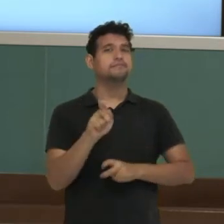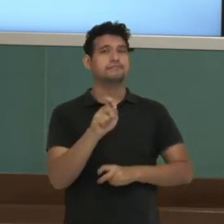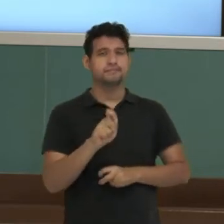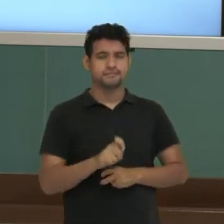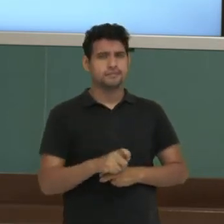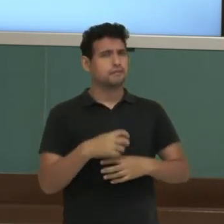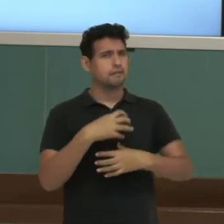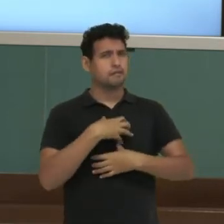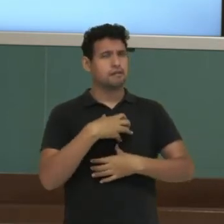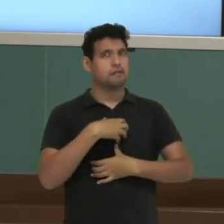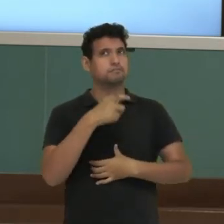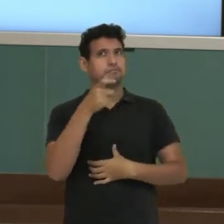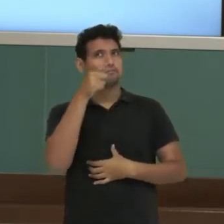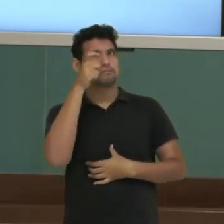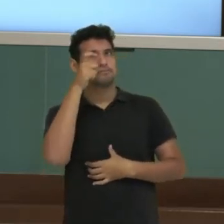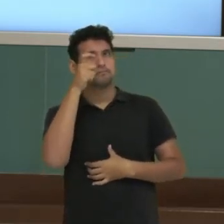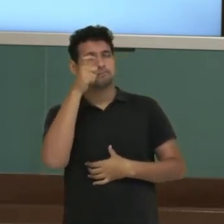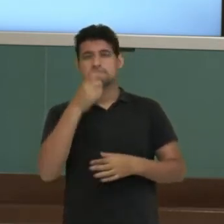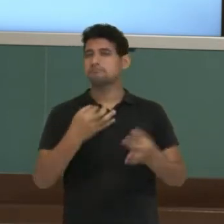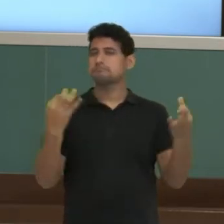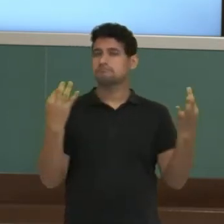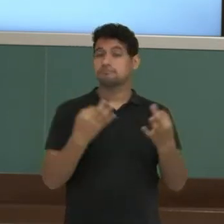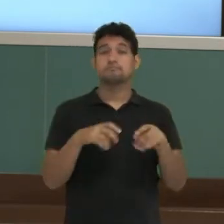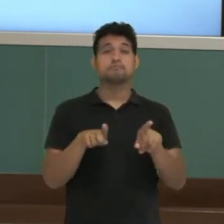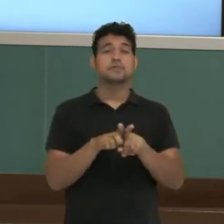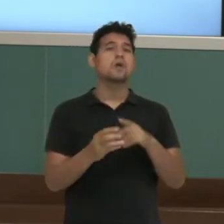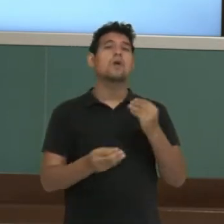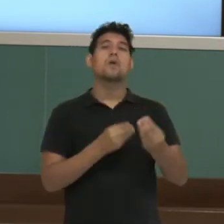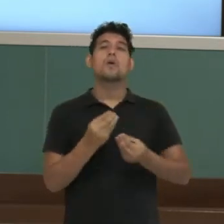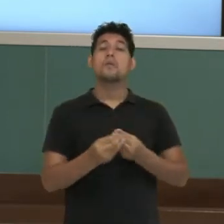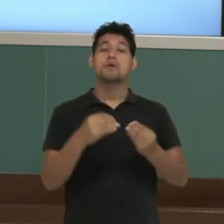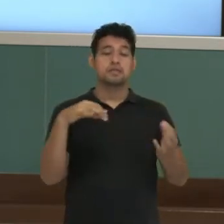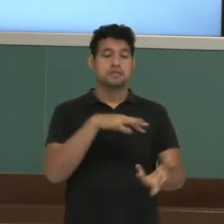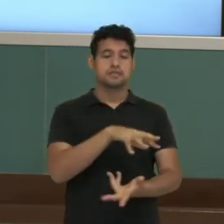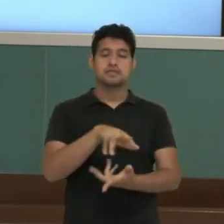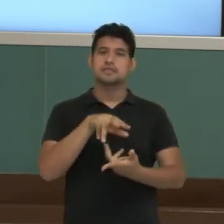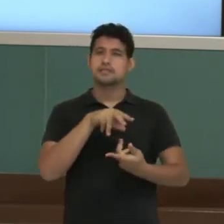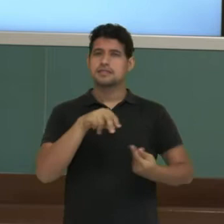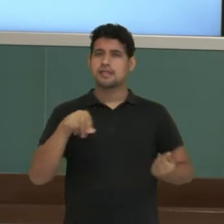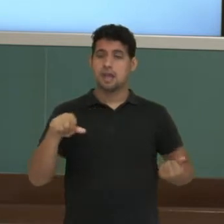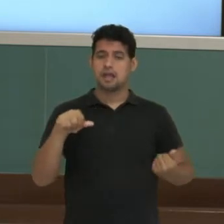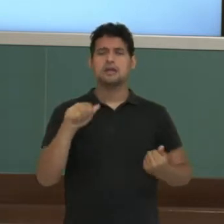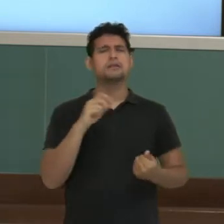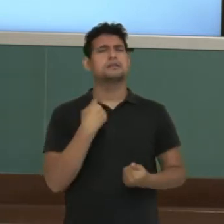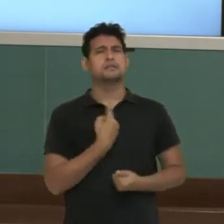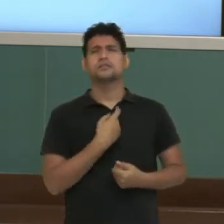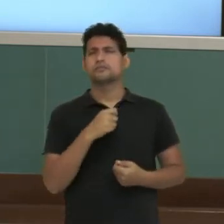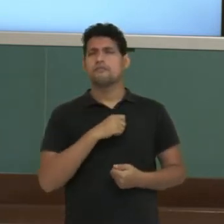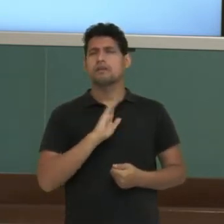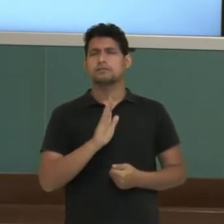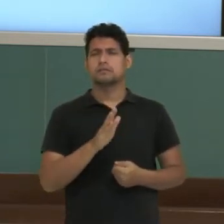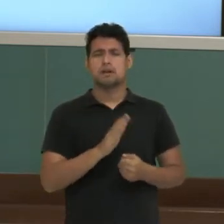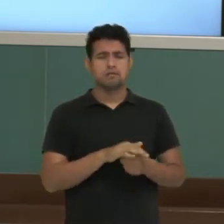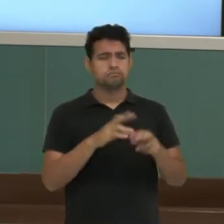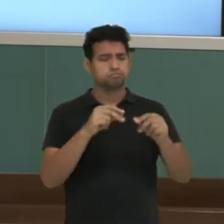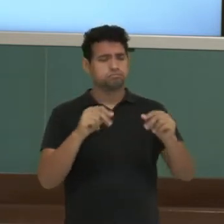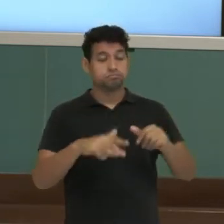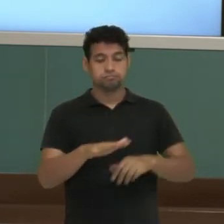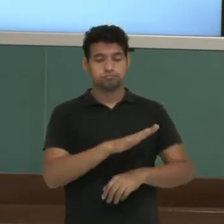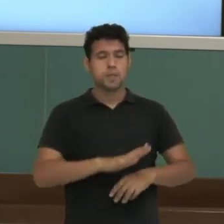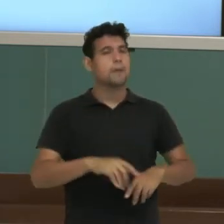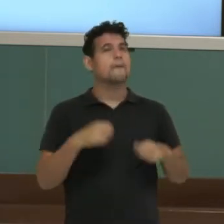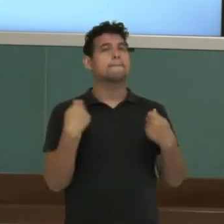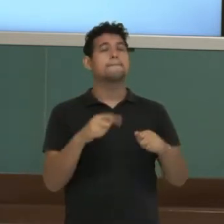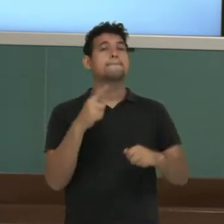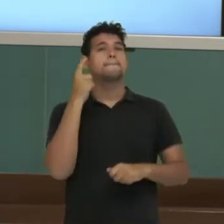de maneira interessante na geopolítica a questão territorial. Então, quando estabelecemos a questão território, temos que ter a noção